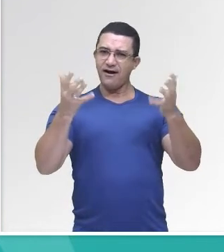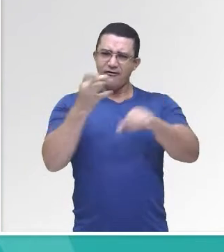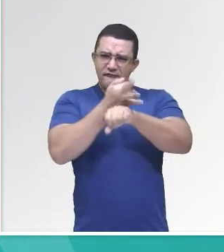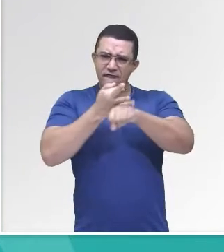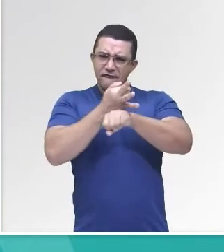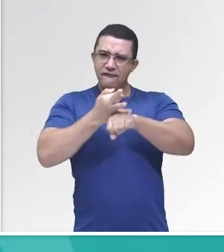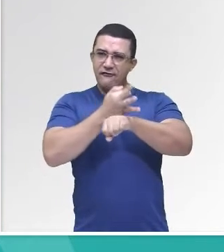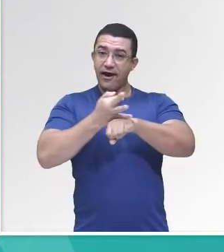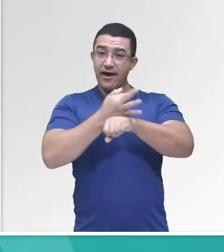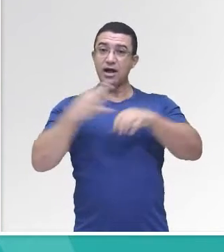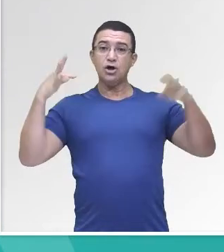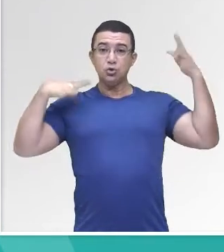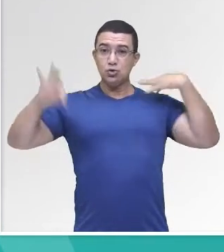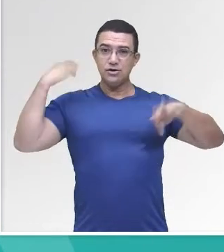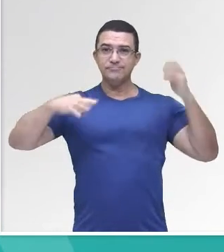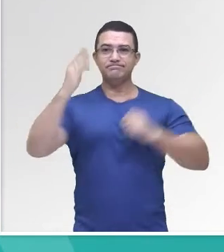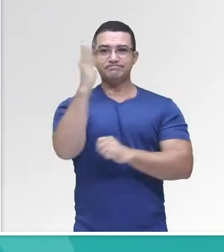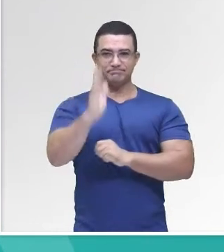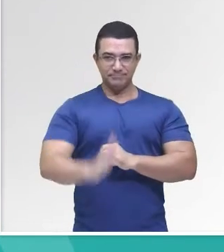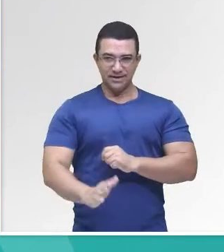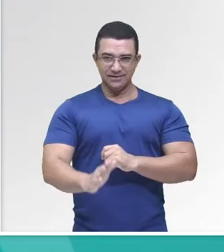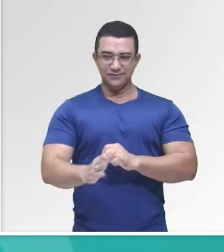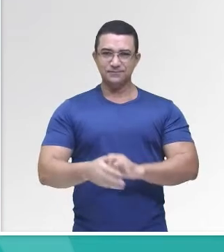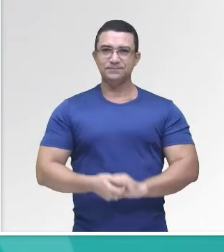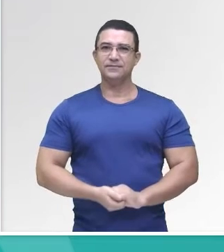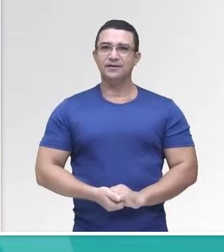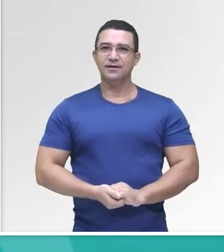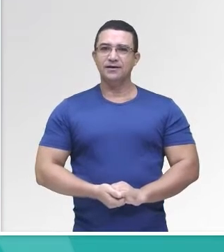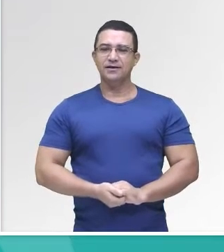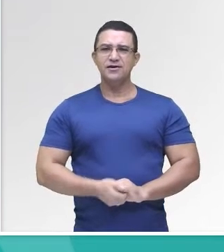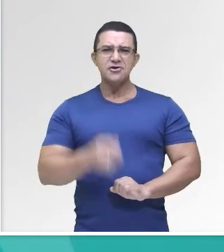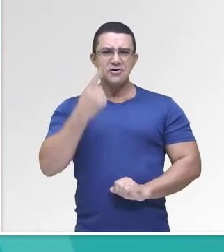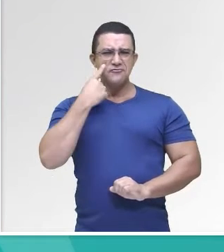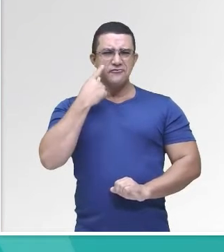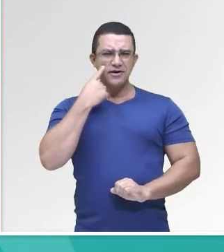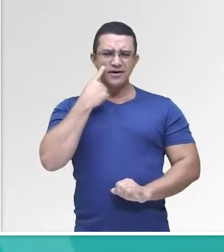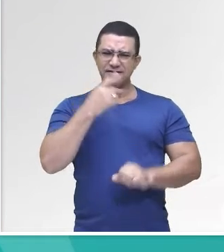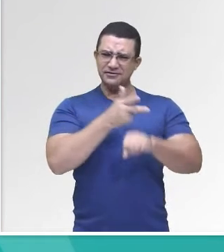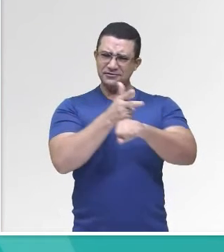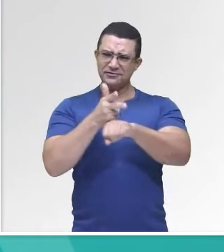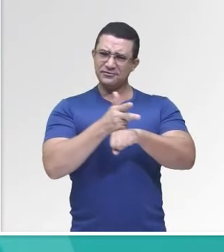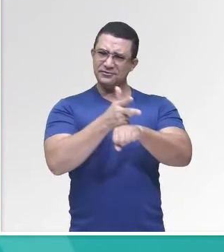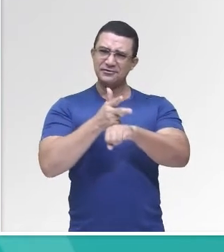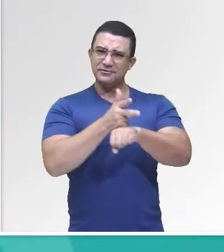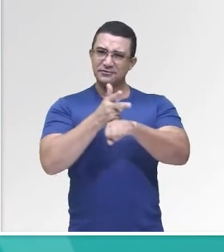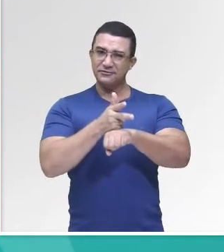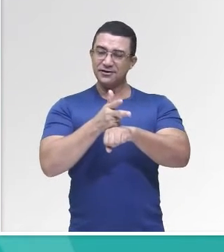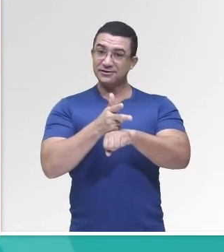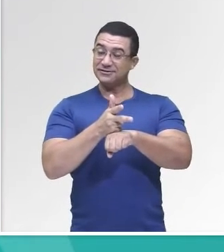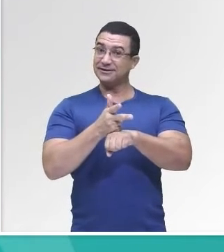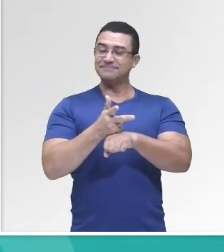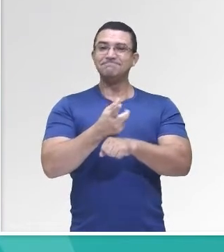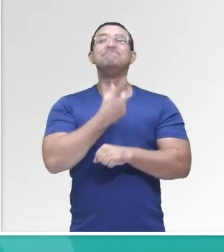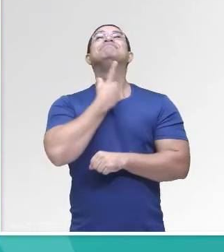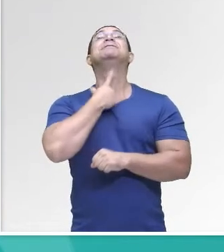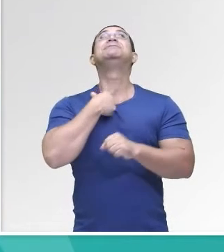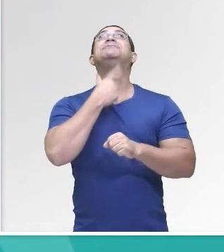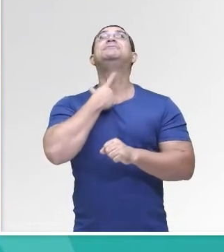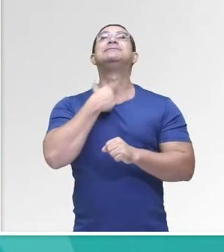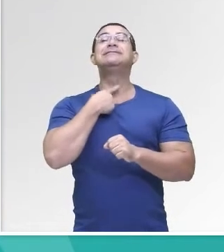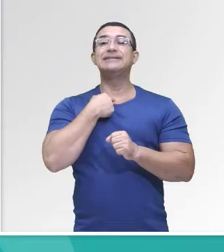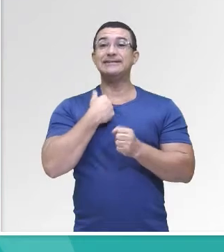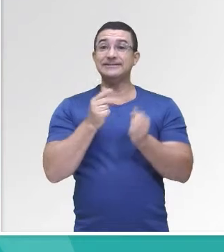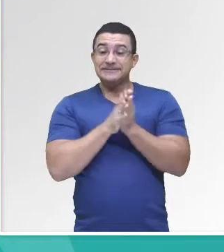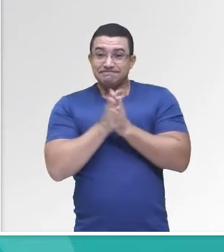fomentar aí o turismo no Brasil, certo? E quando a gente vê até esse vídeo, já dá vontade de viajar, né? Já dá